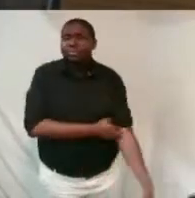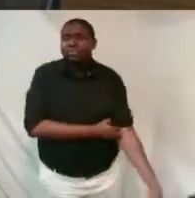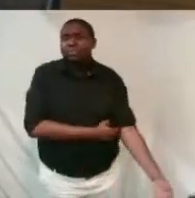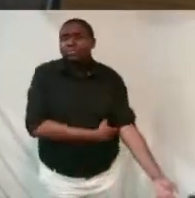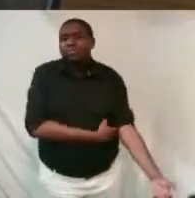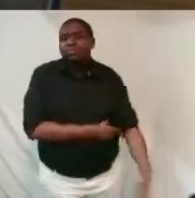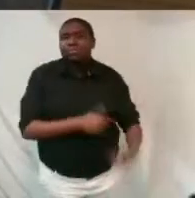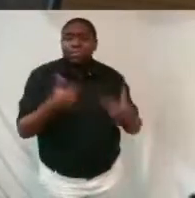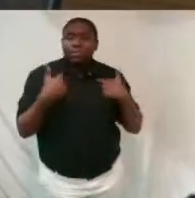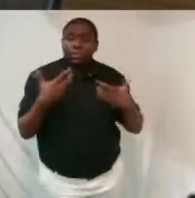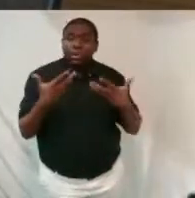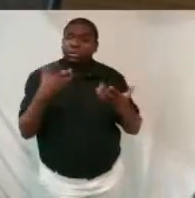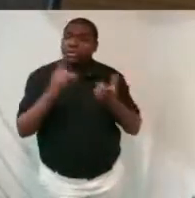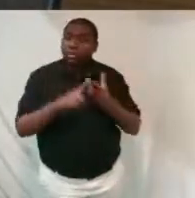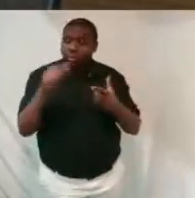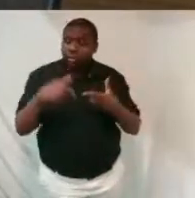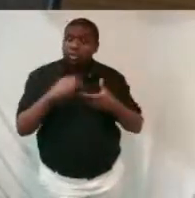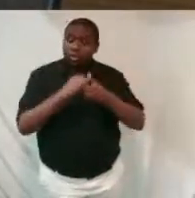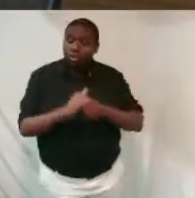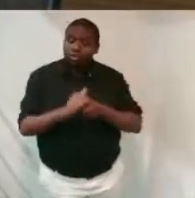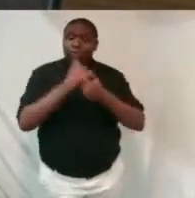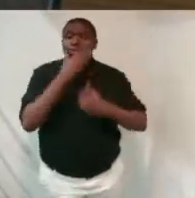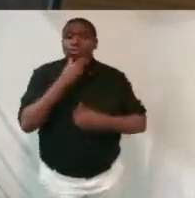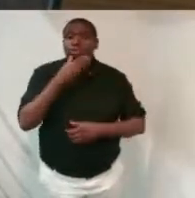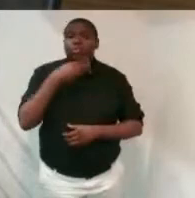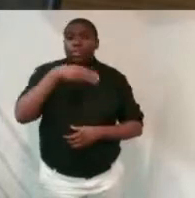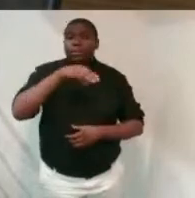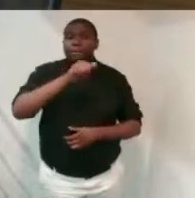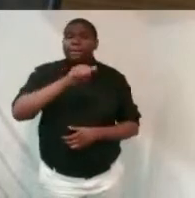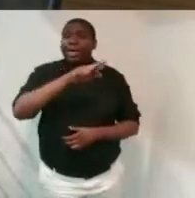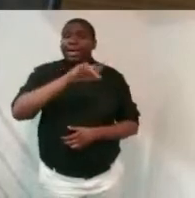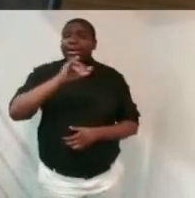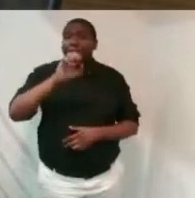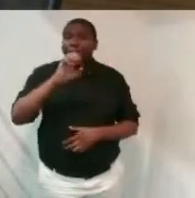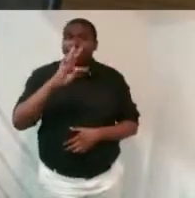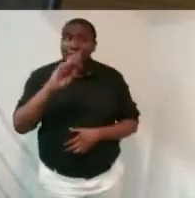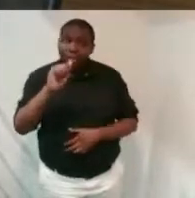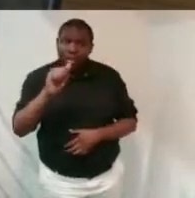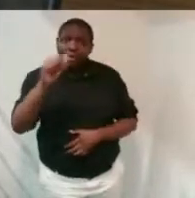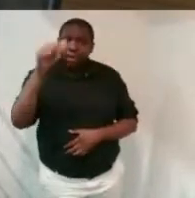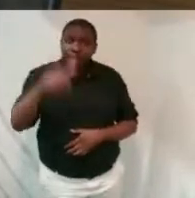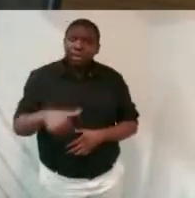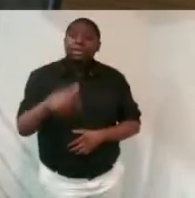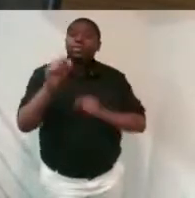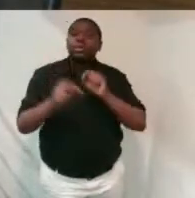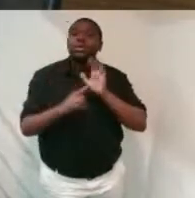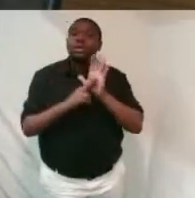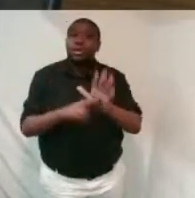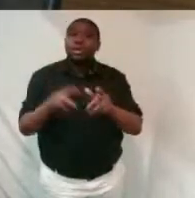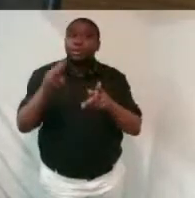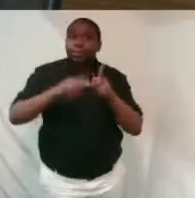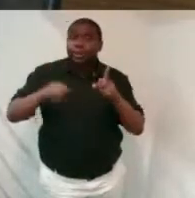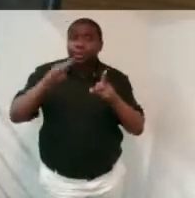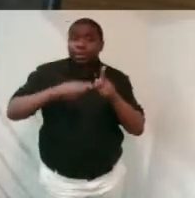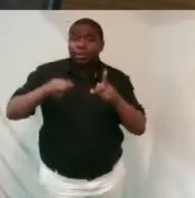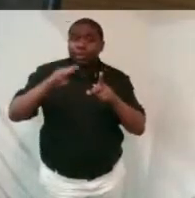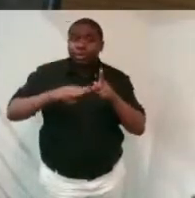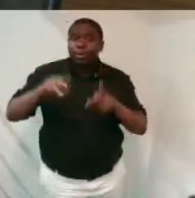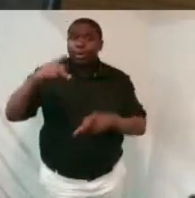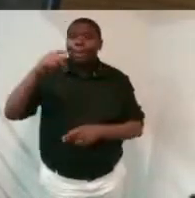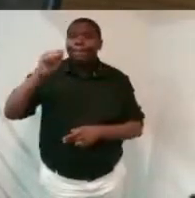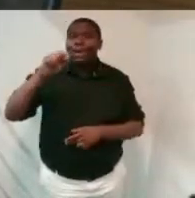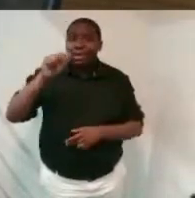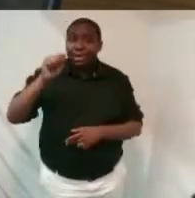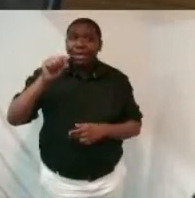cumprimentar também o doutor Barleta, que vem representando o Ministério Público do Pará. Cumprimentar aqui todos